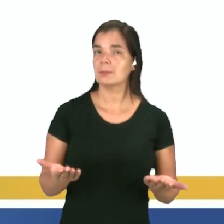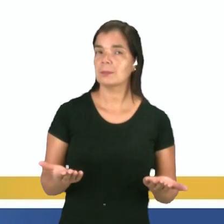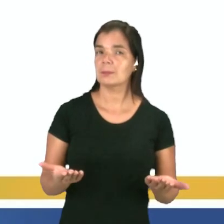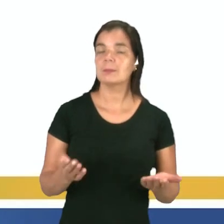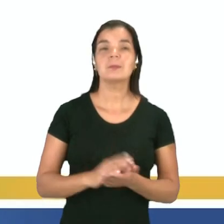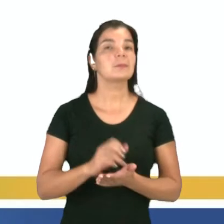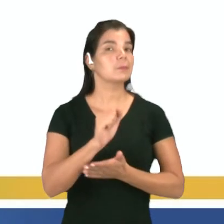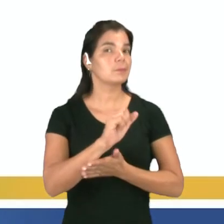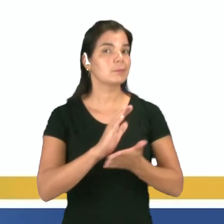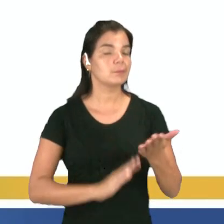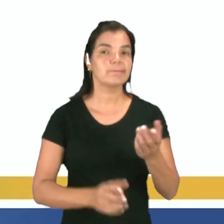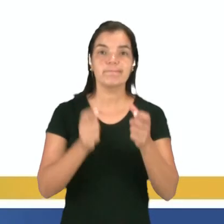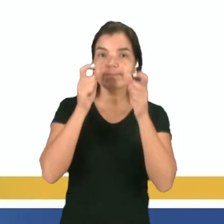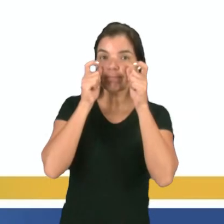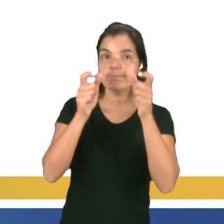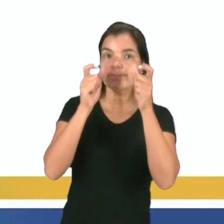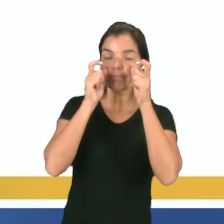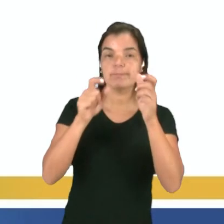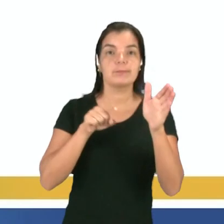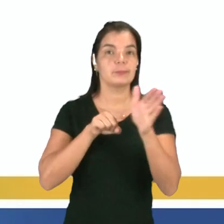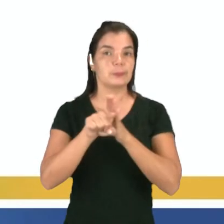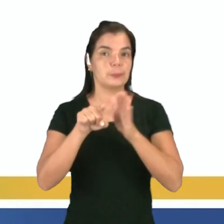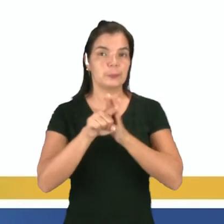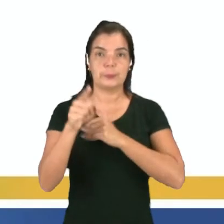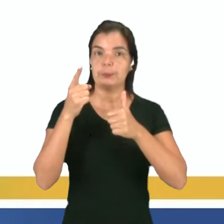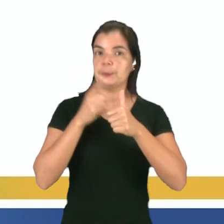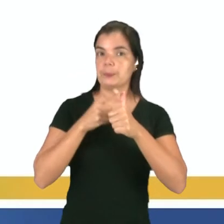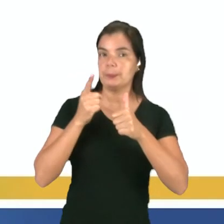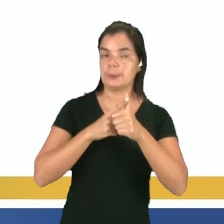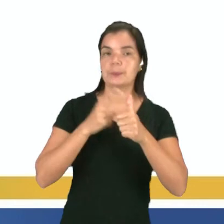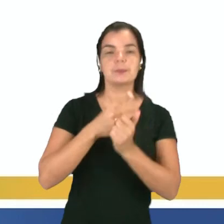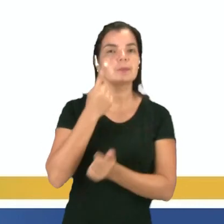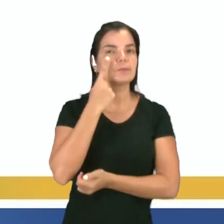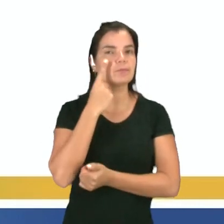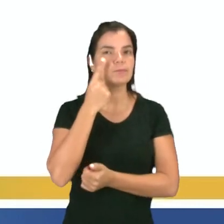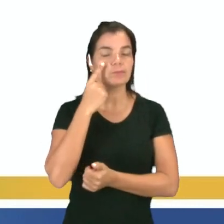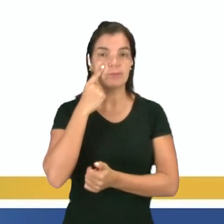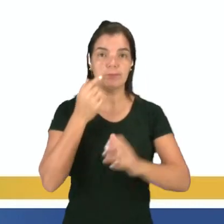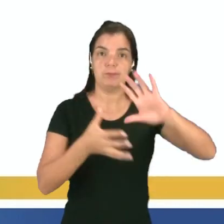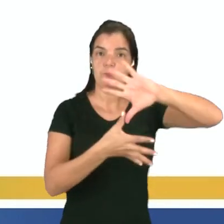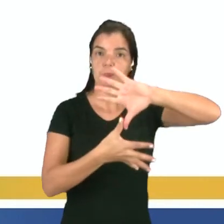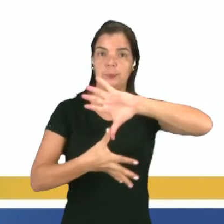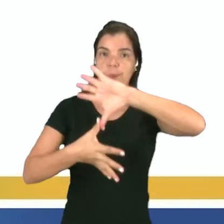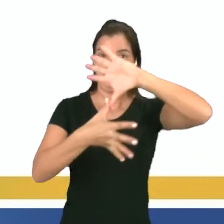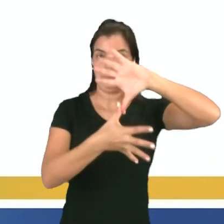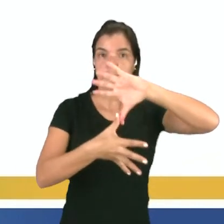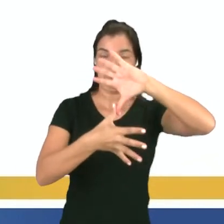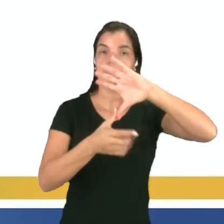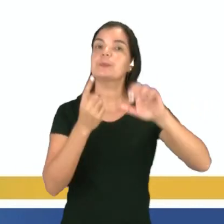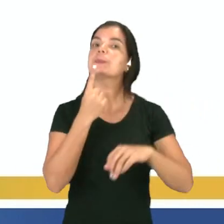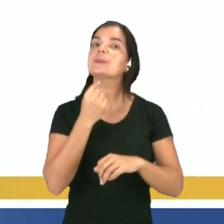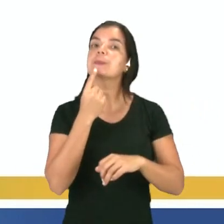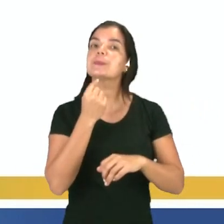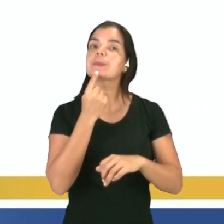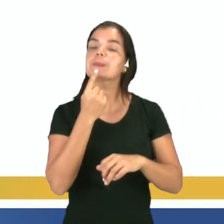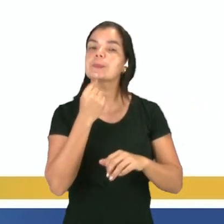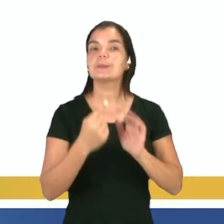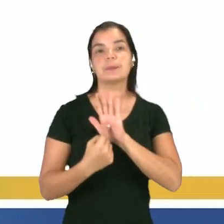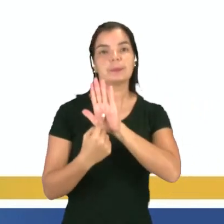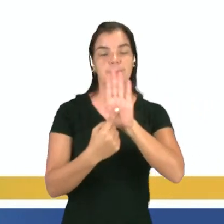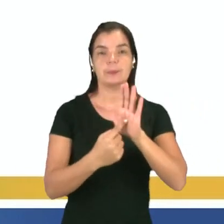para o exercitando. Presta bem atenção na primeira questão. Observe o mapa destacado no mapa, que está de vermelho aquele